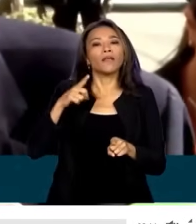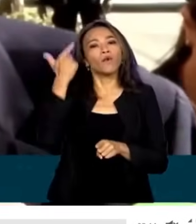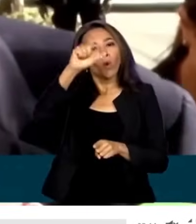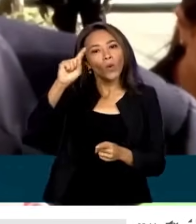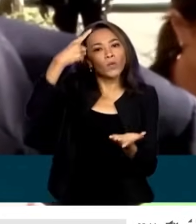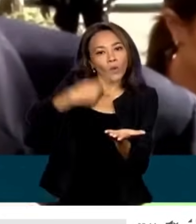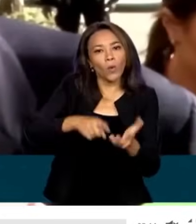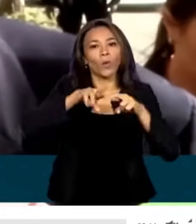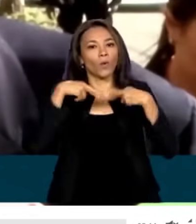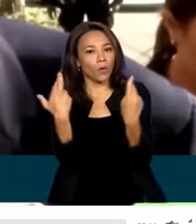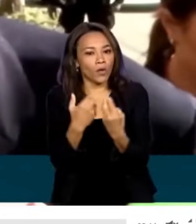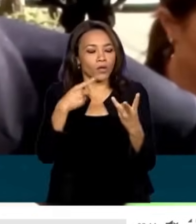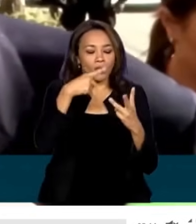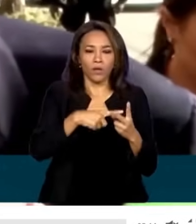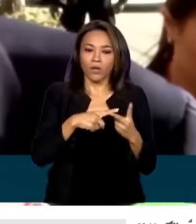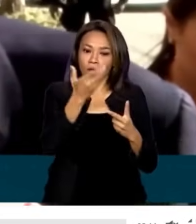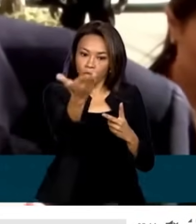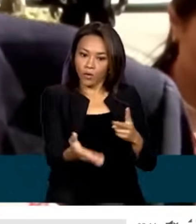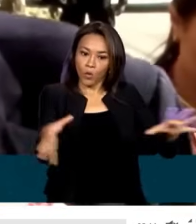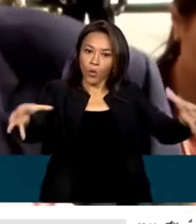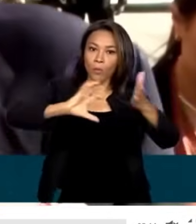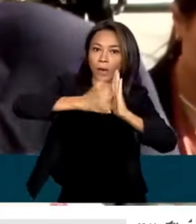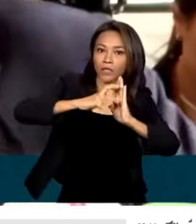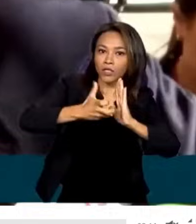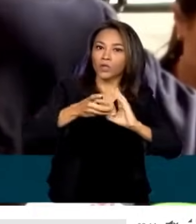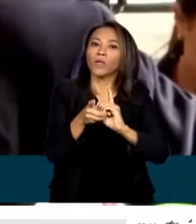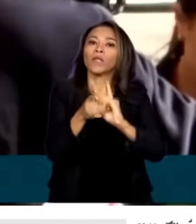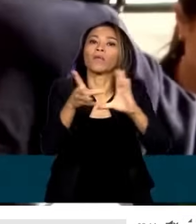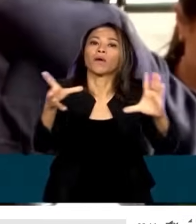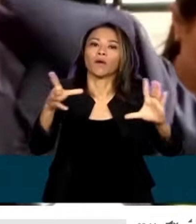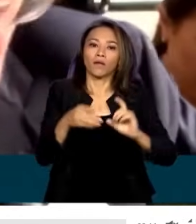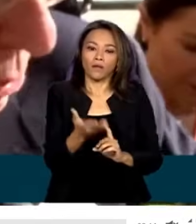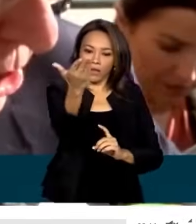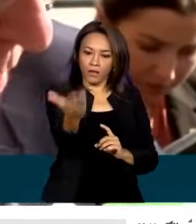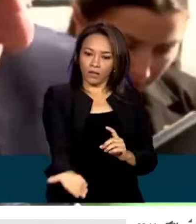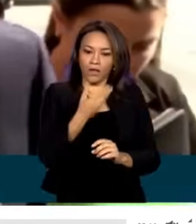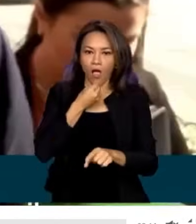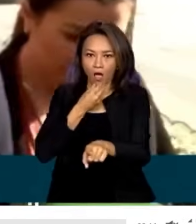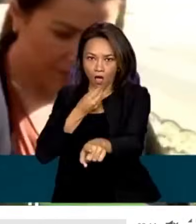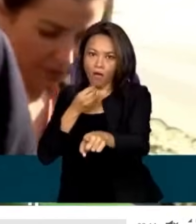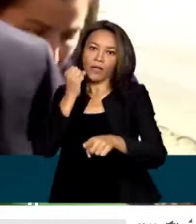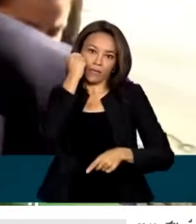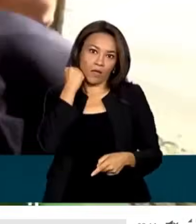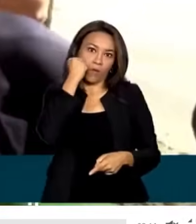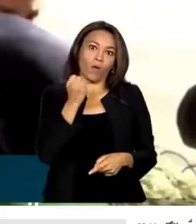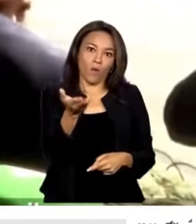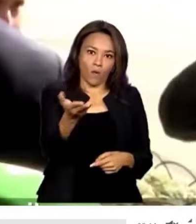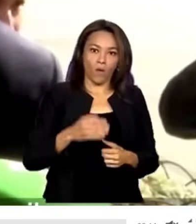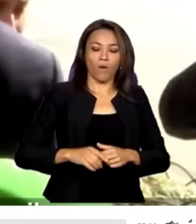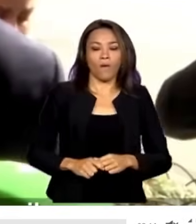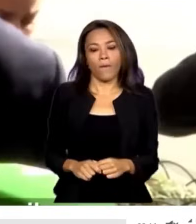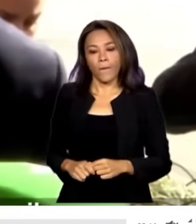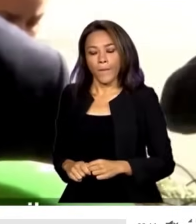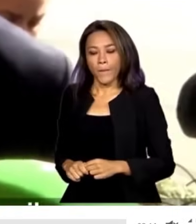montadores de carros dos Estados Unidos após a reunião anos se preparam para anunciar a parceria pelos direitos do